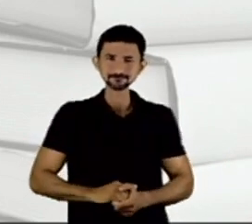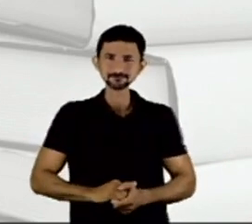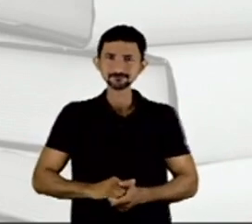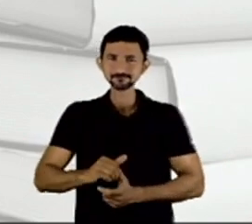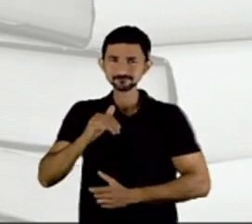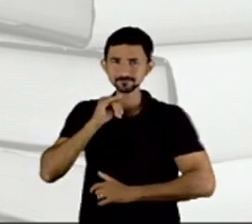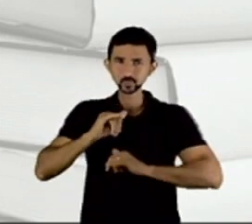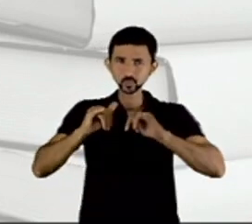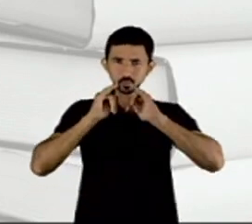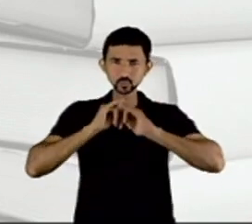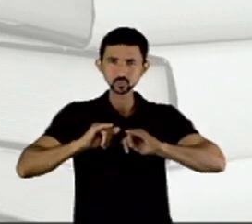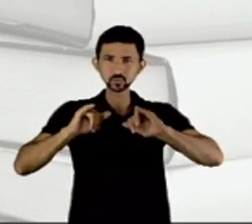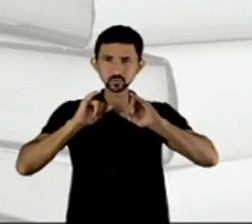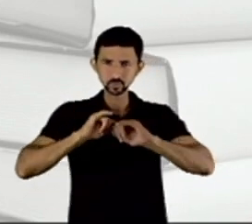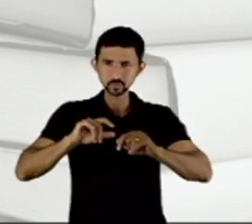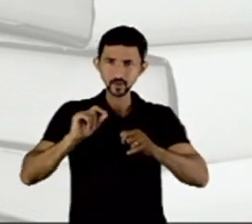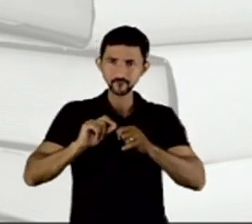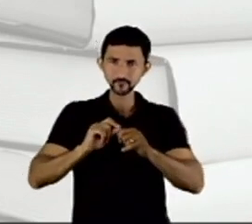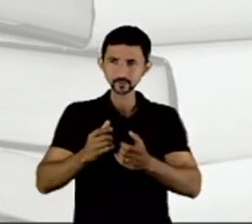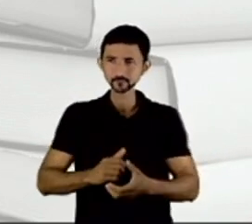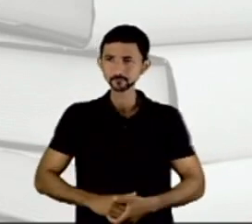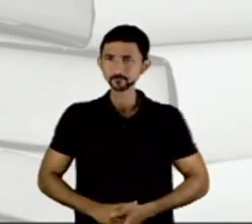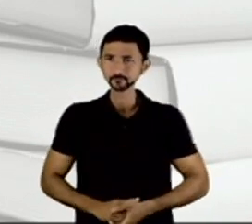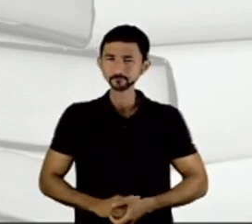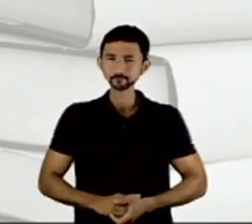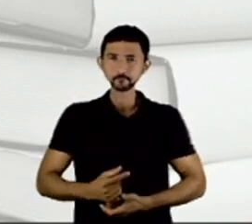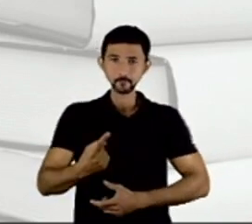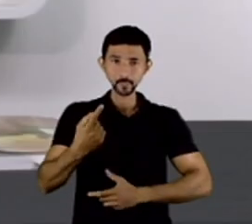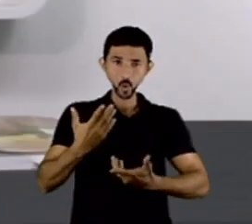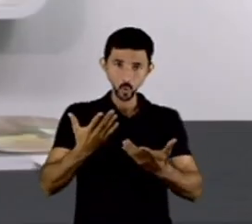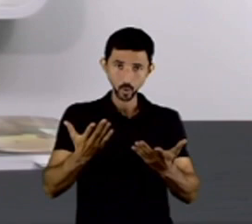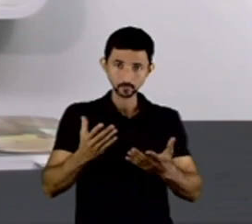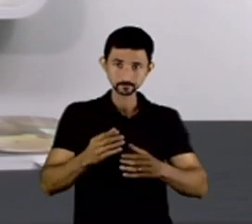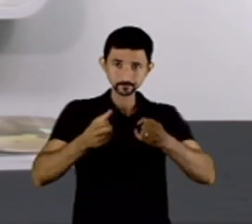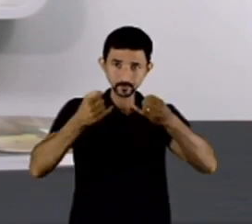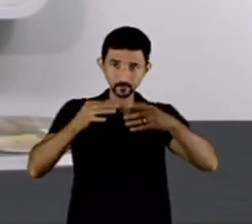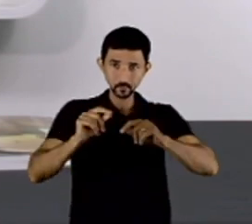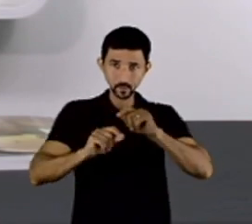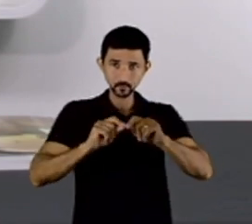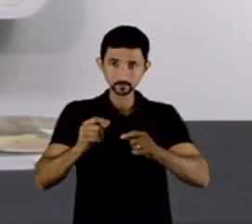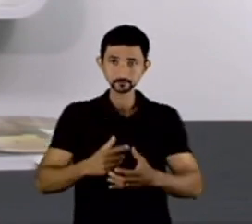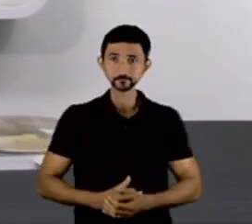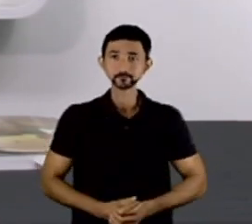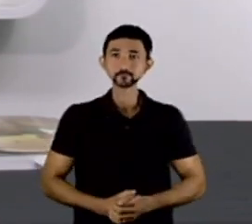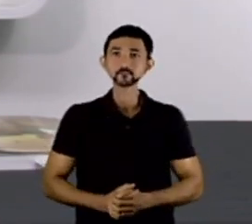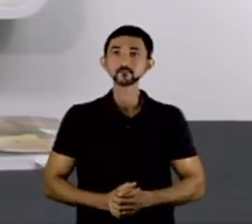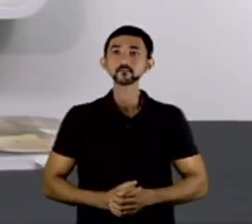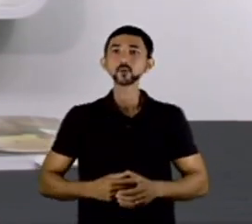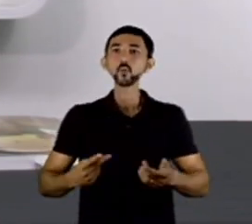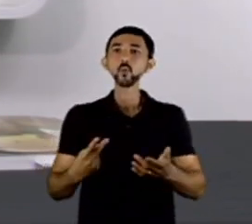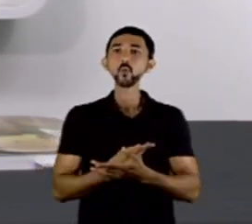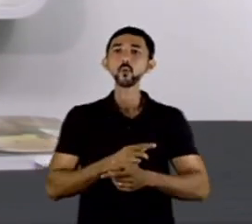supostas críticas feitas por ele aos militares. Aqui, gente, deixa eu falar para vocês uma coisa.